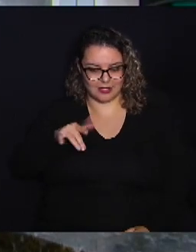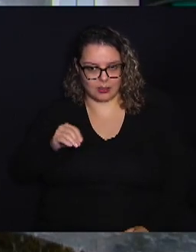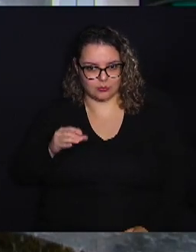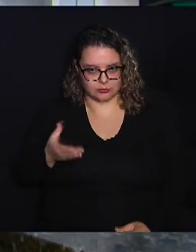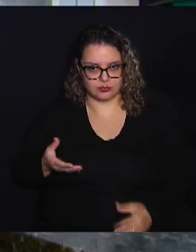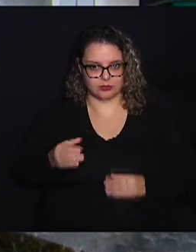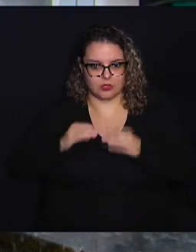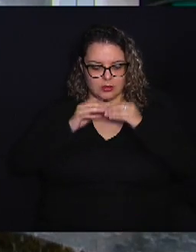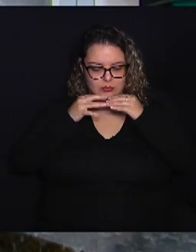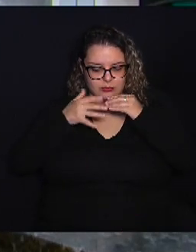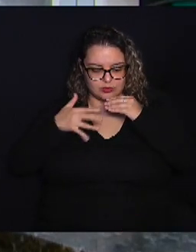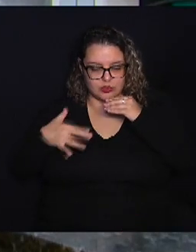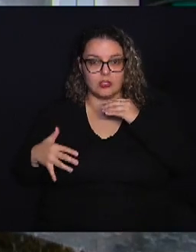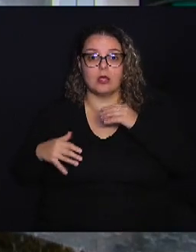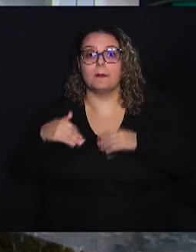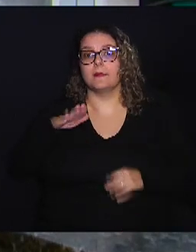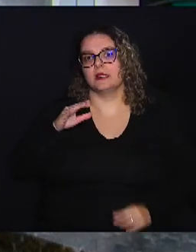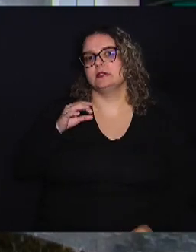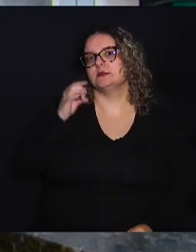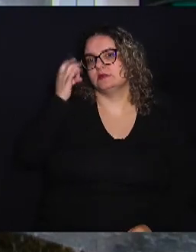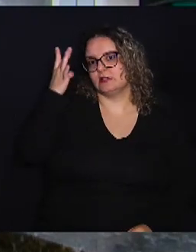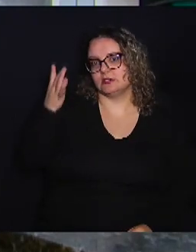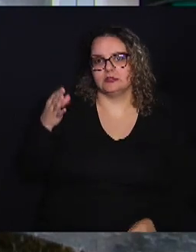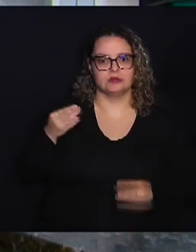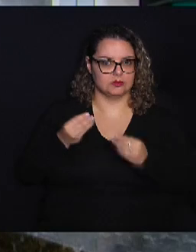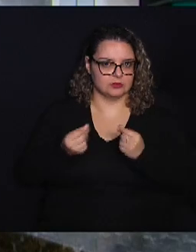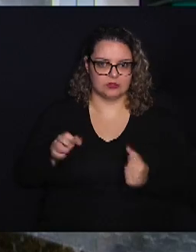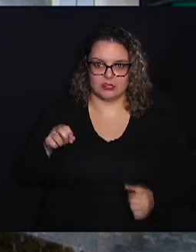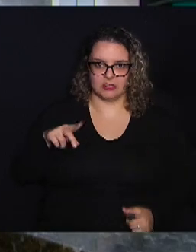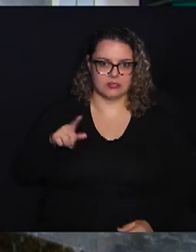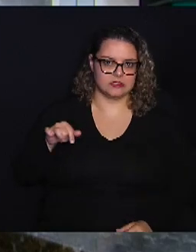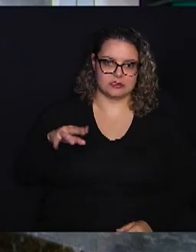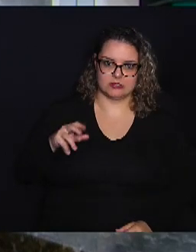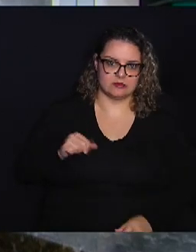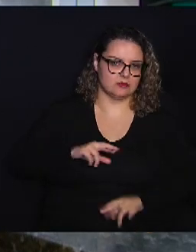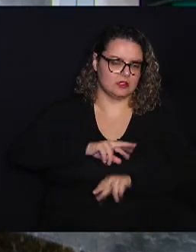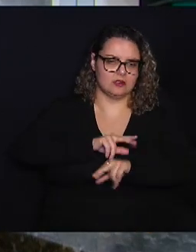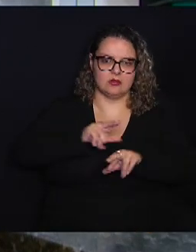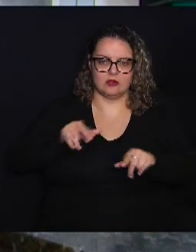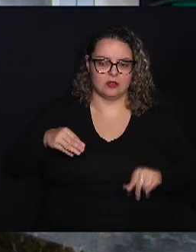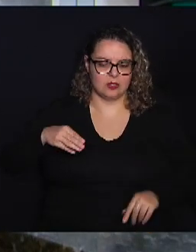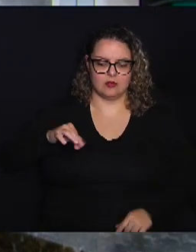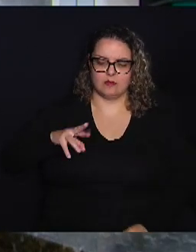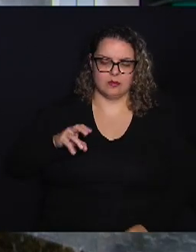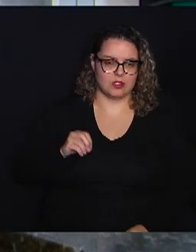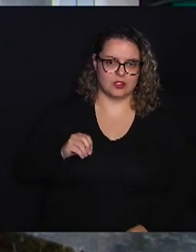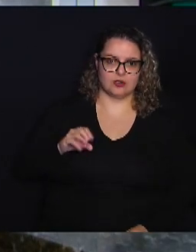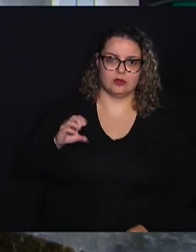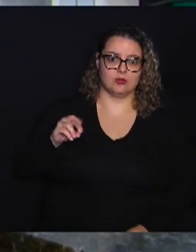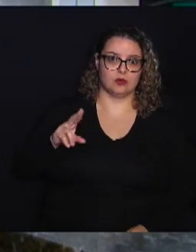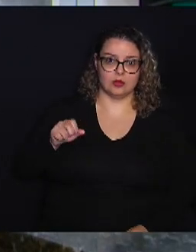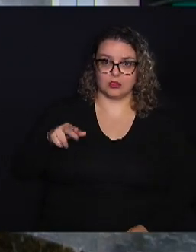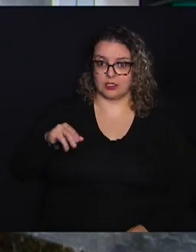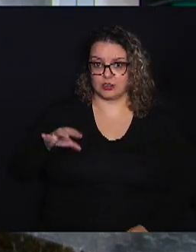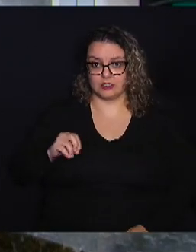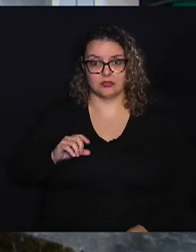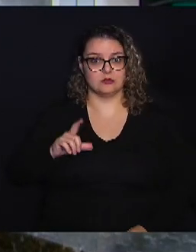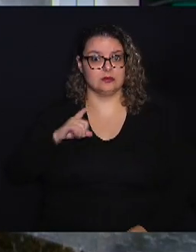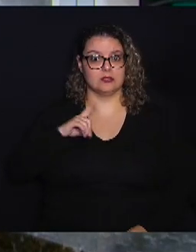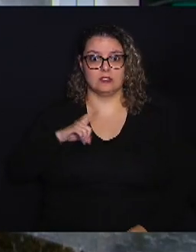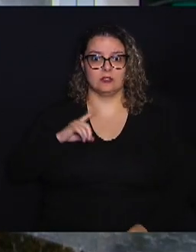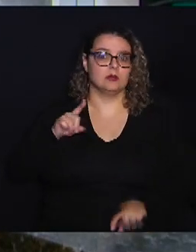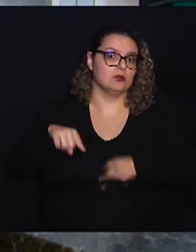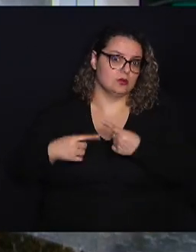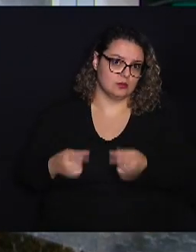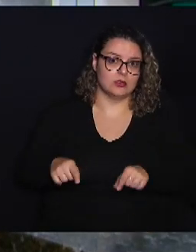são bem mais fáceis de serem digeridos por enzimas que diversos micro-organismos possuem, outros organismos, até